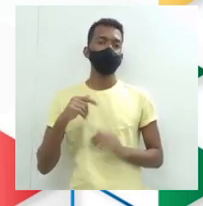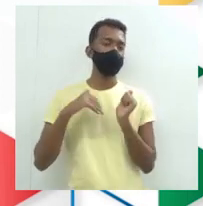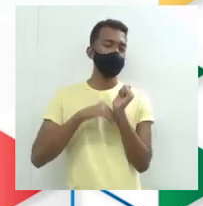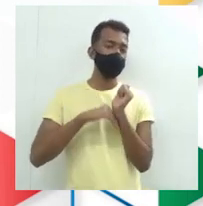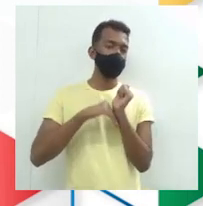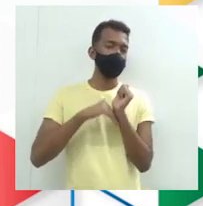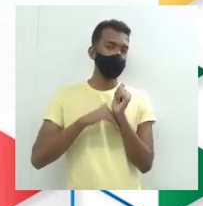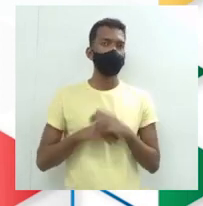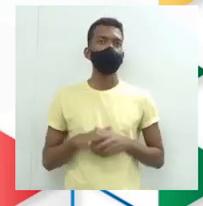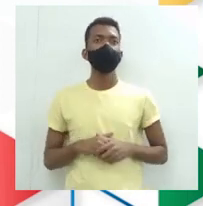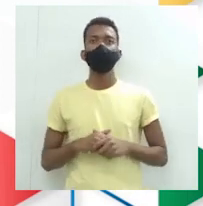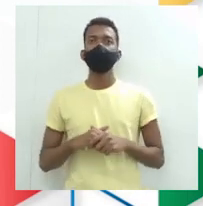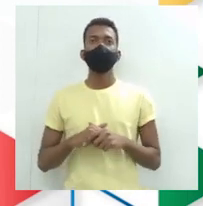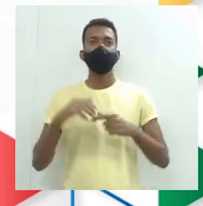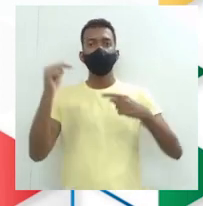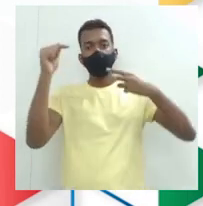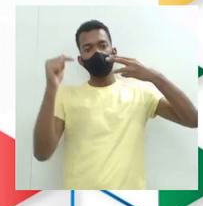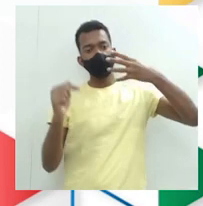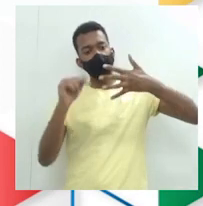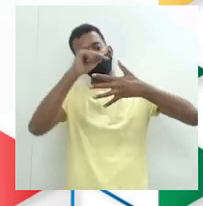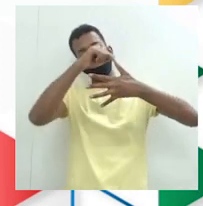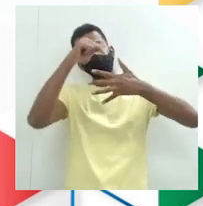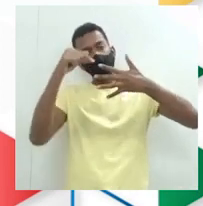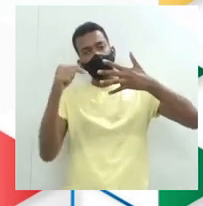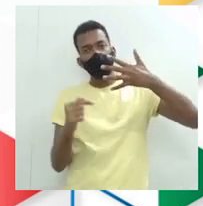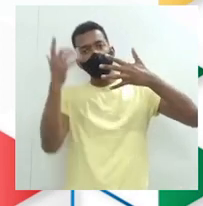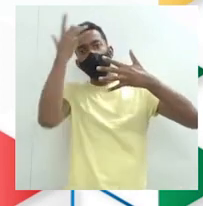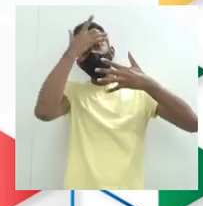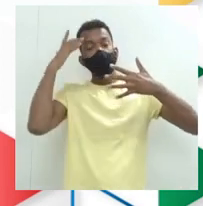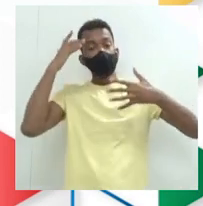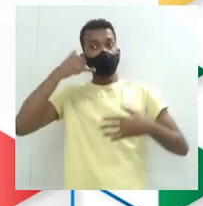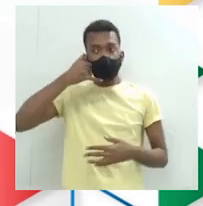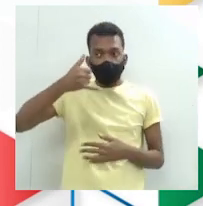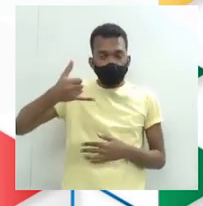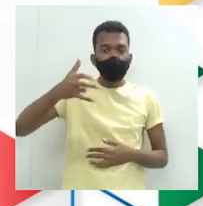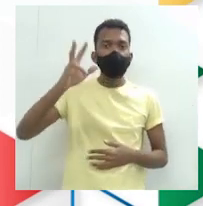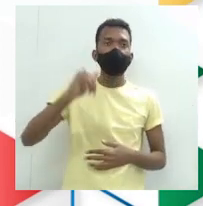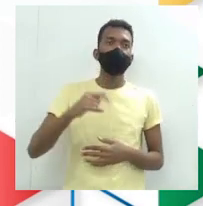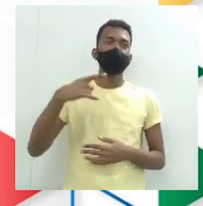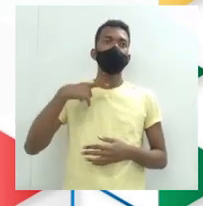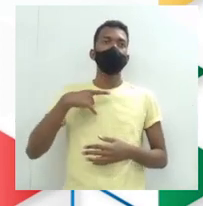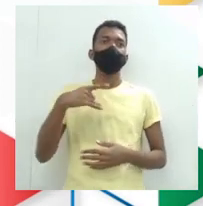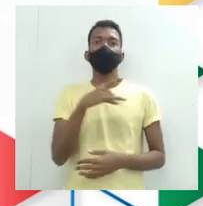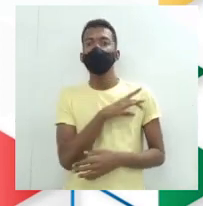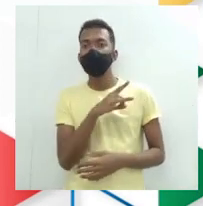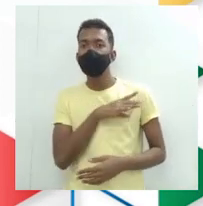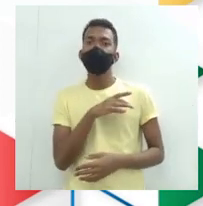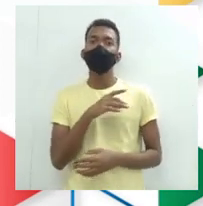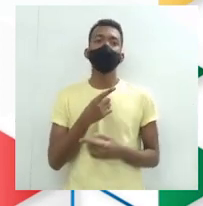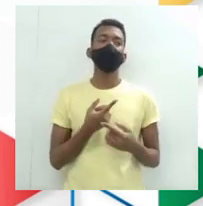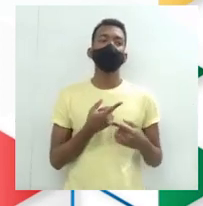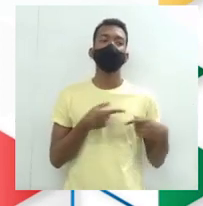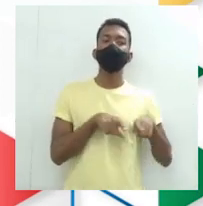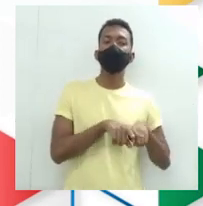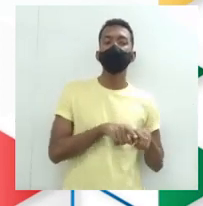confidencial. Pegando tudo isso, a pessoa que ligar para falar se ela está com medo do seu